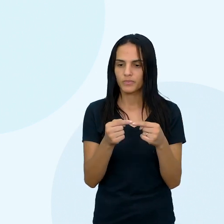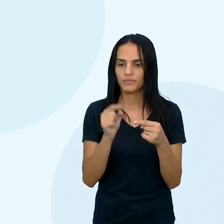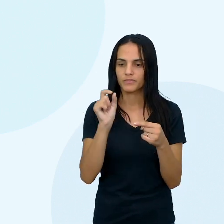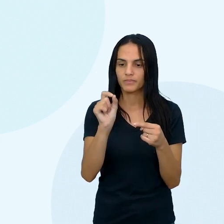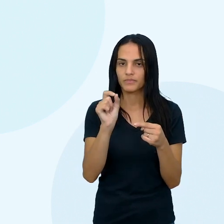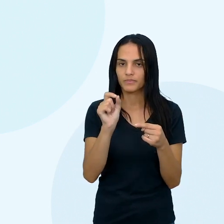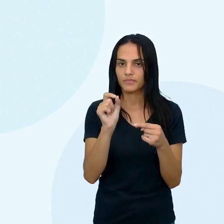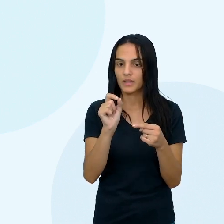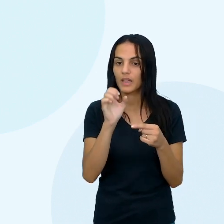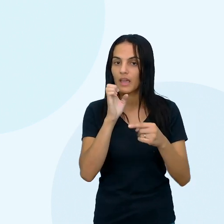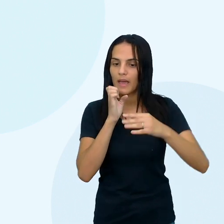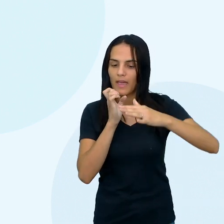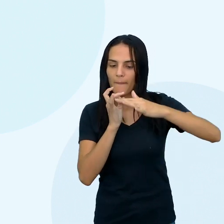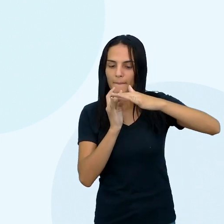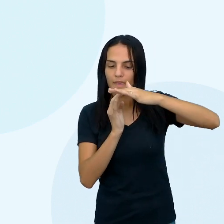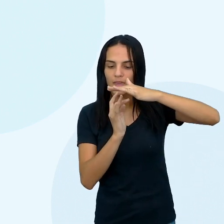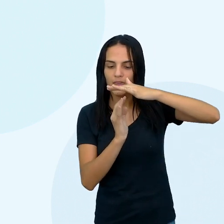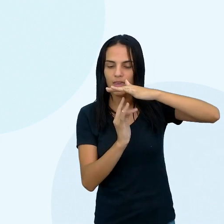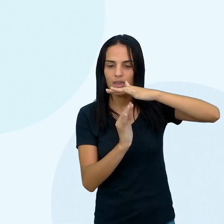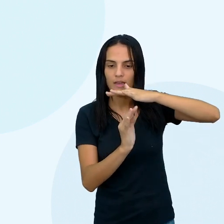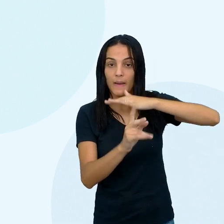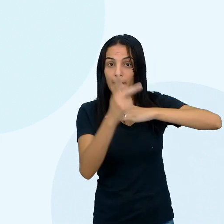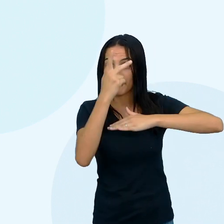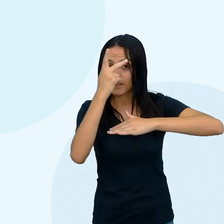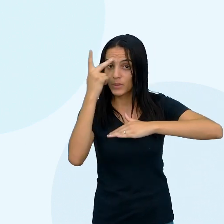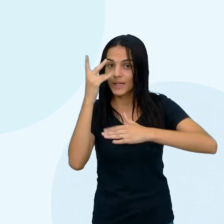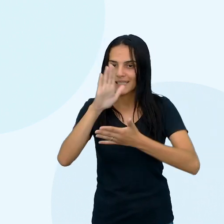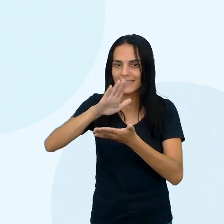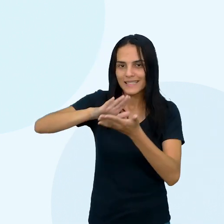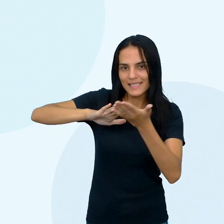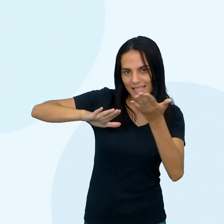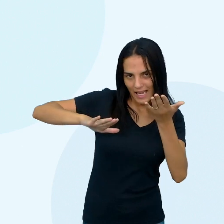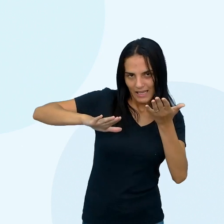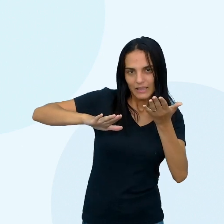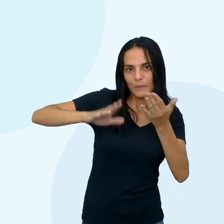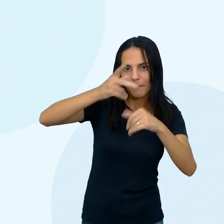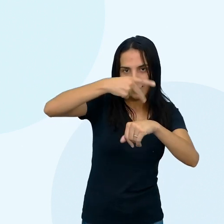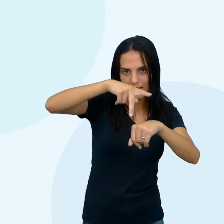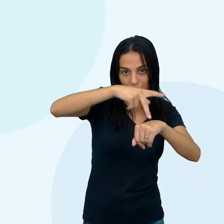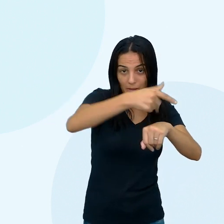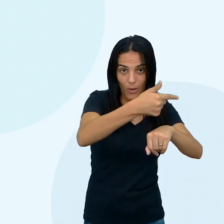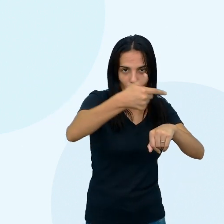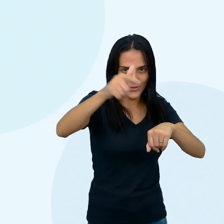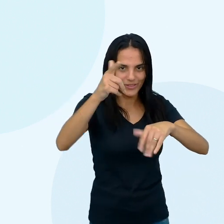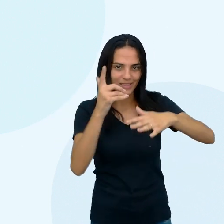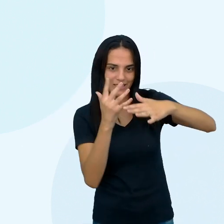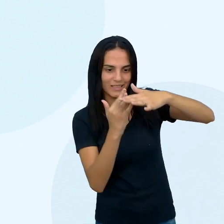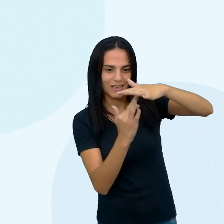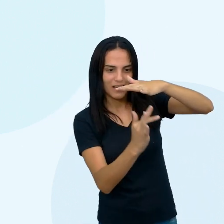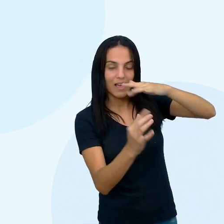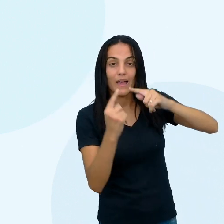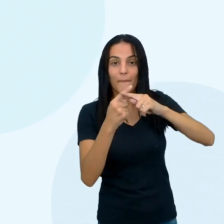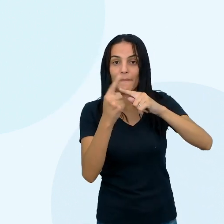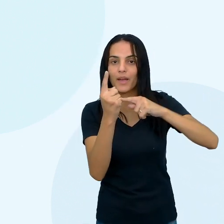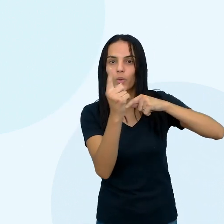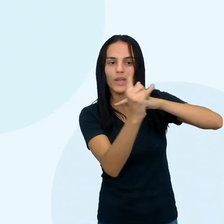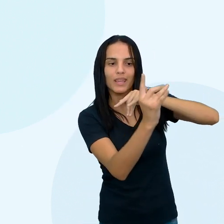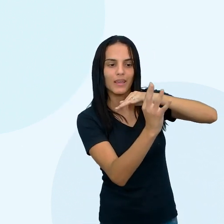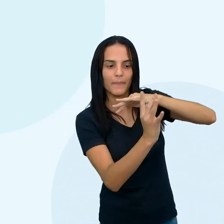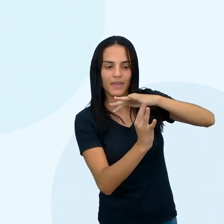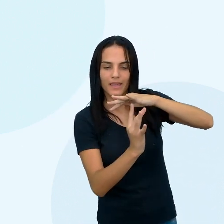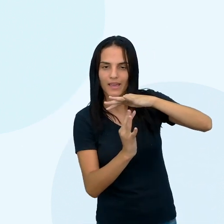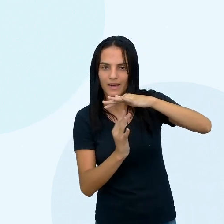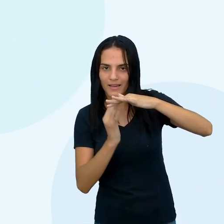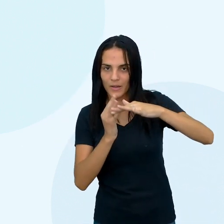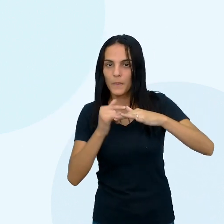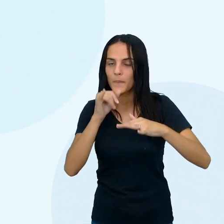quem emigra é justamente a pessoa que sai de seu país e vai para outro lugar. O imigrante é aquela pessoa que nós